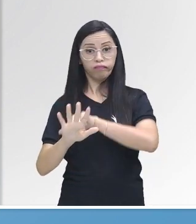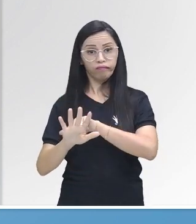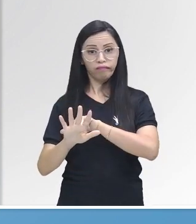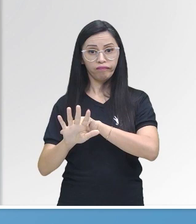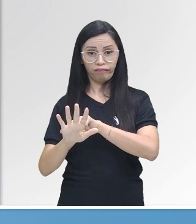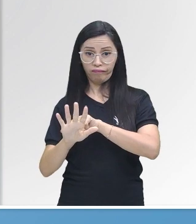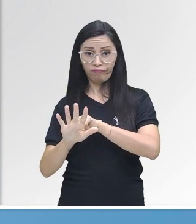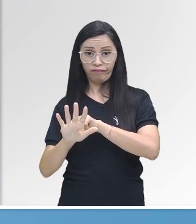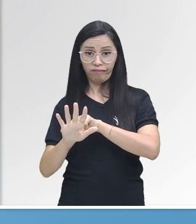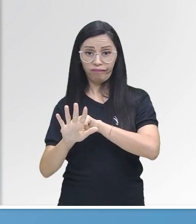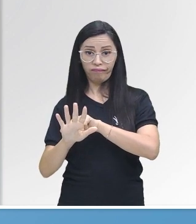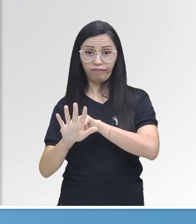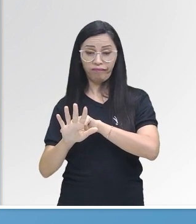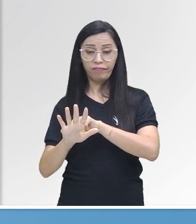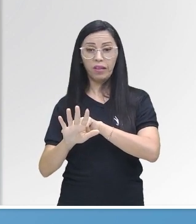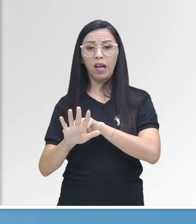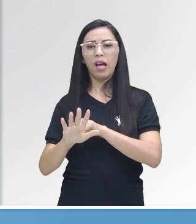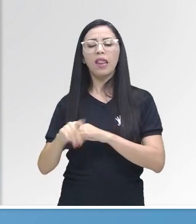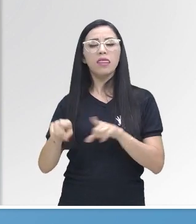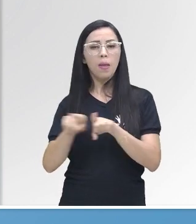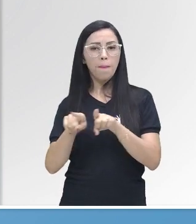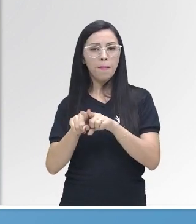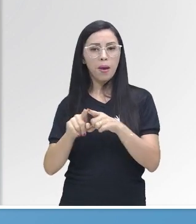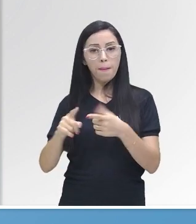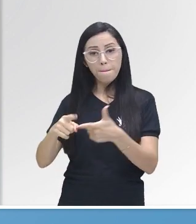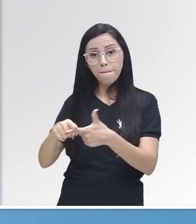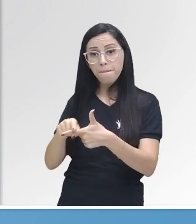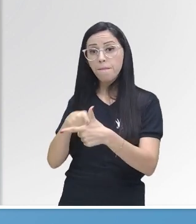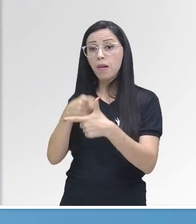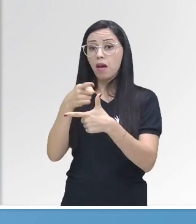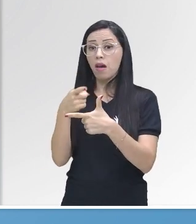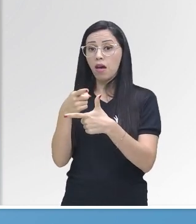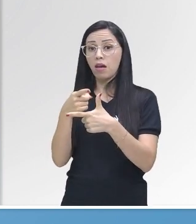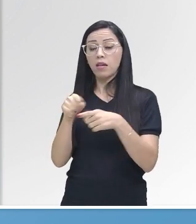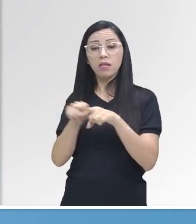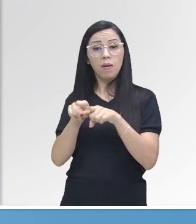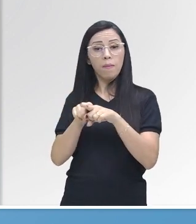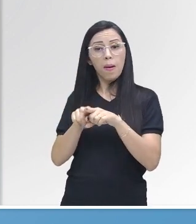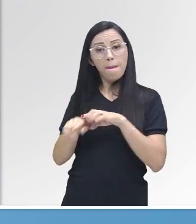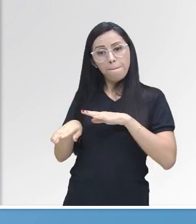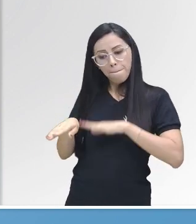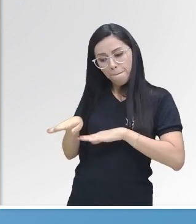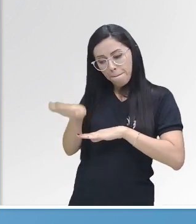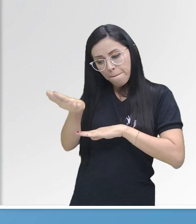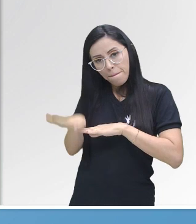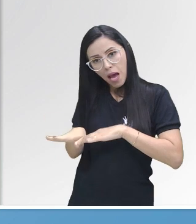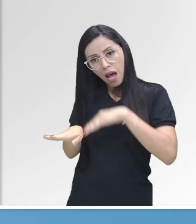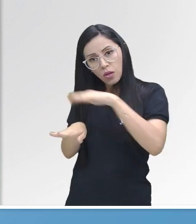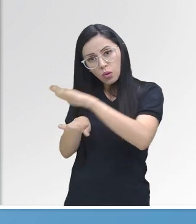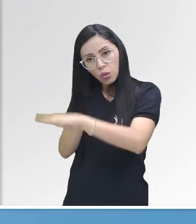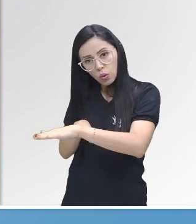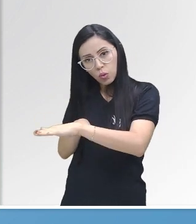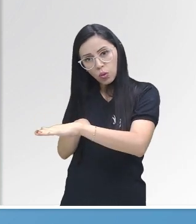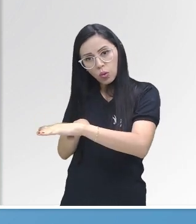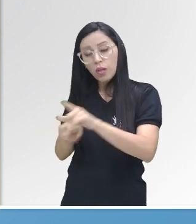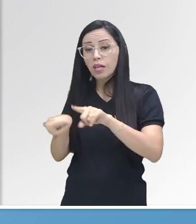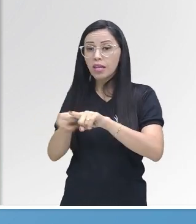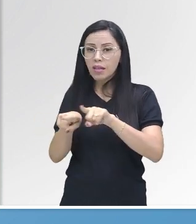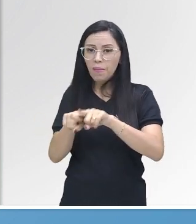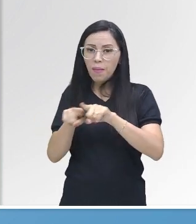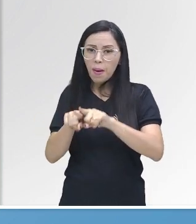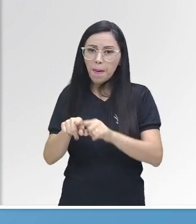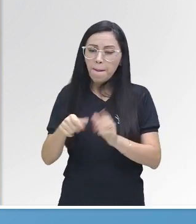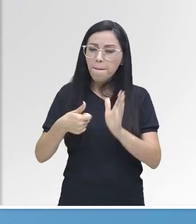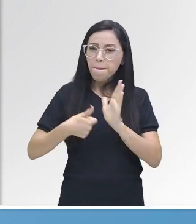também o pé, os passos e polegadas, né? Medir